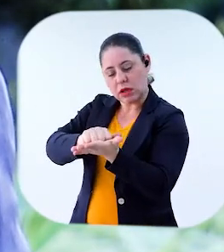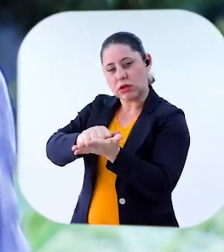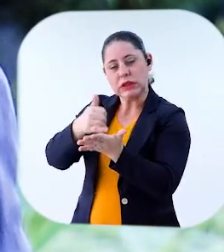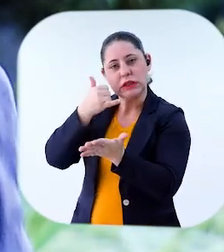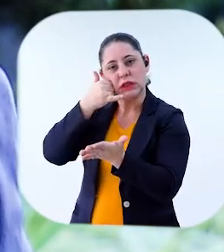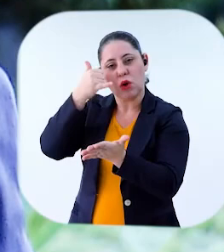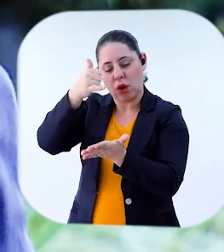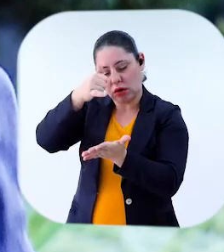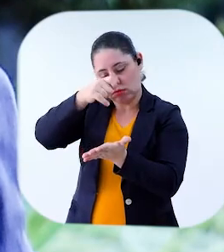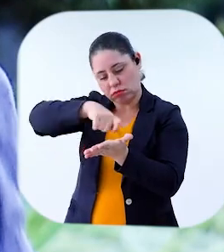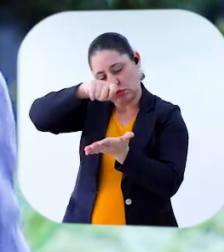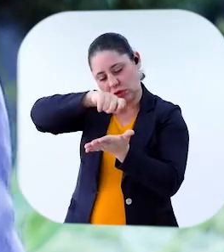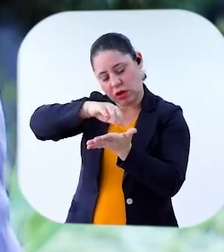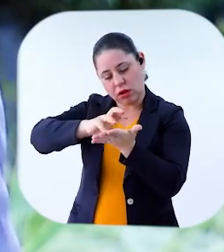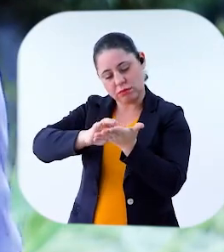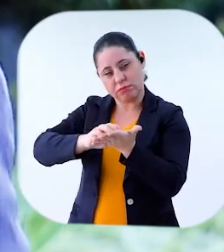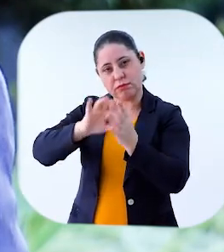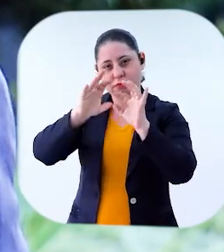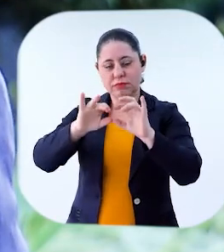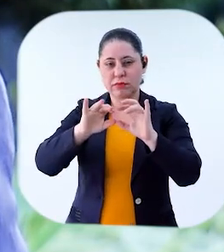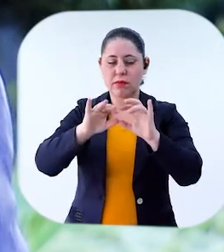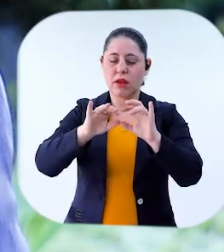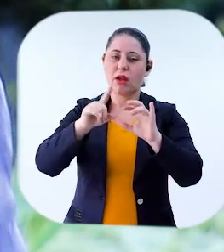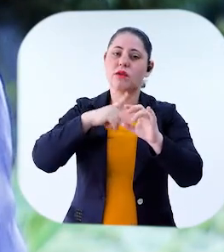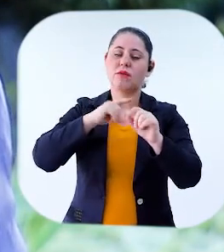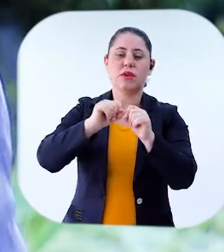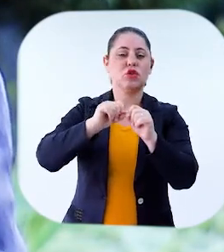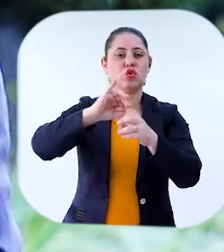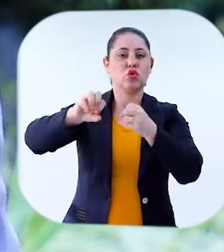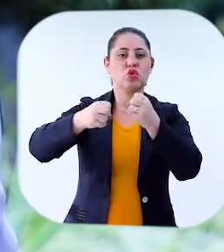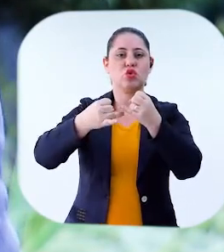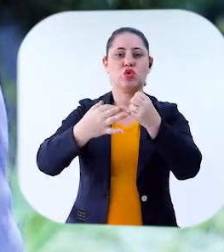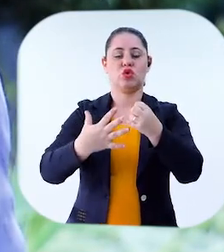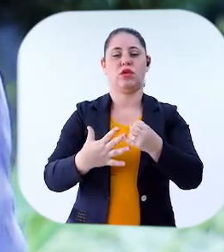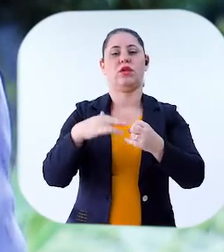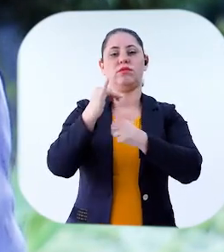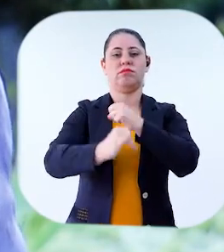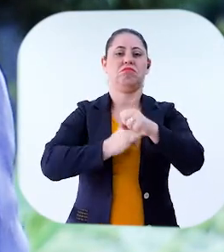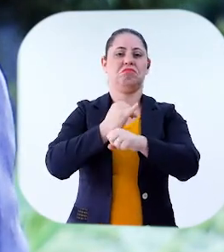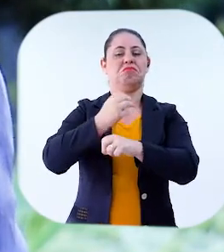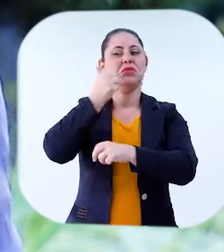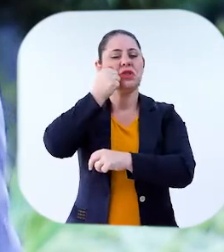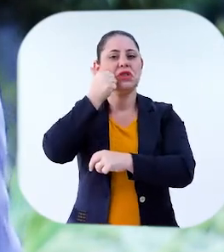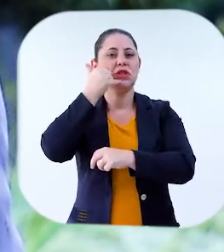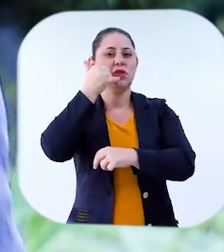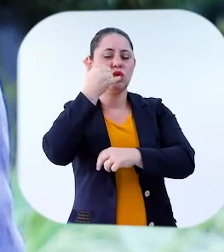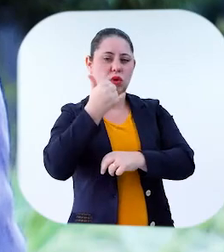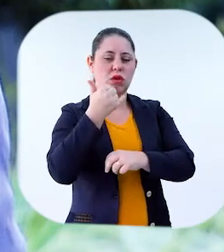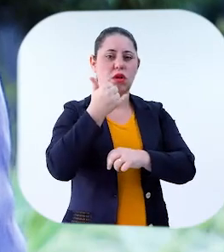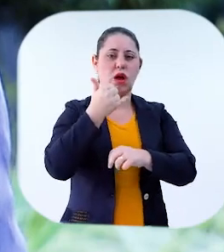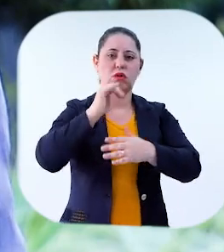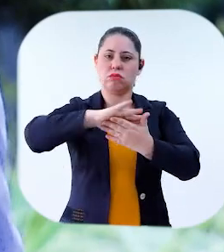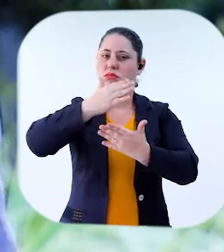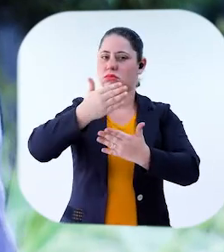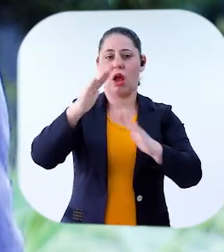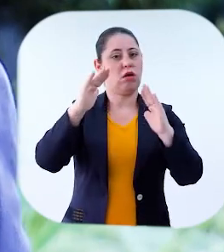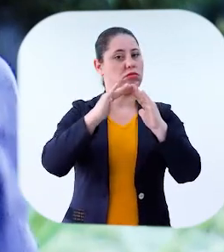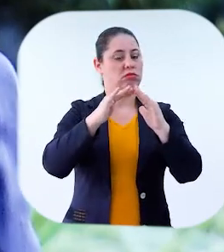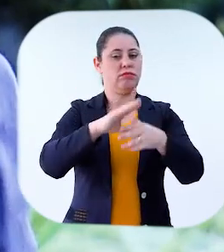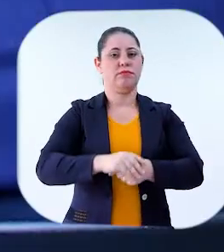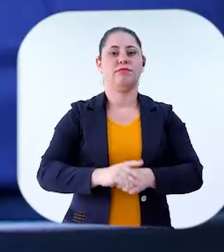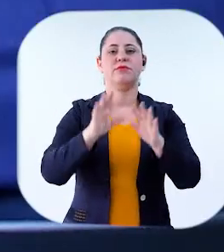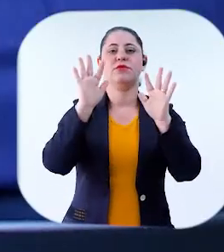programa do e-título do Tribunal Superior Eleitoral, lá no site do Tribunal Superior Eleitoral, e fazer a justificativa através do seu celular, do seu computador, da sua